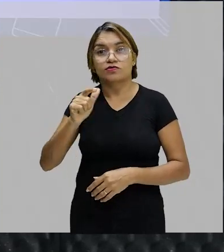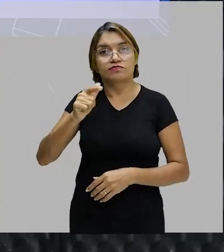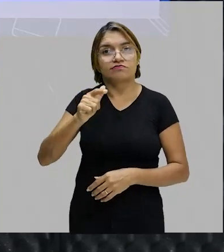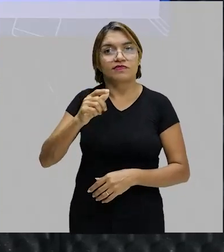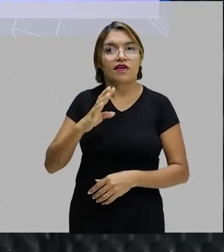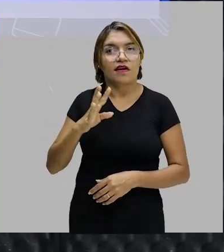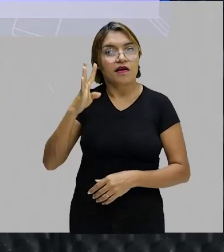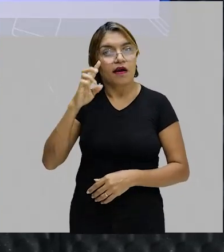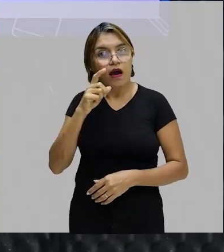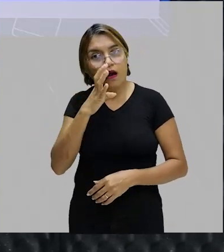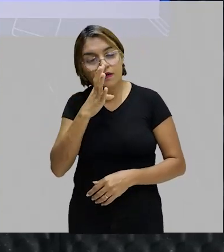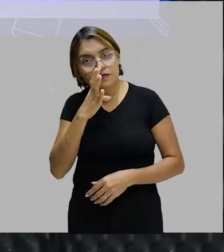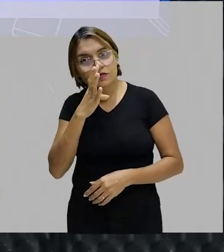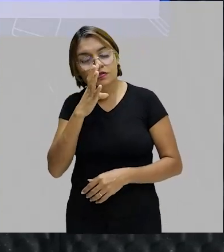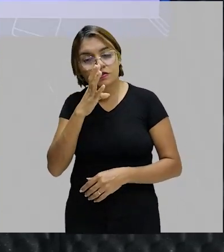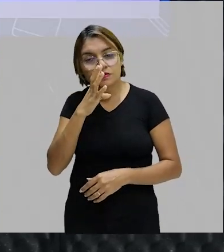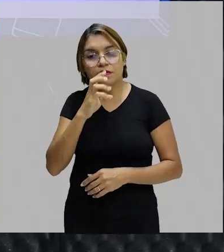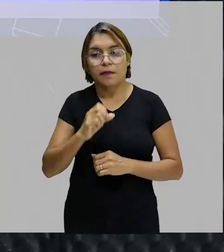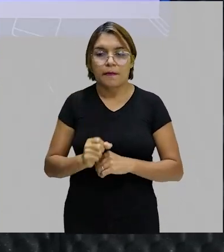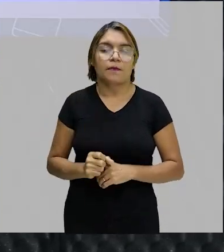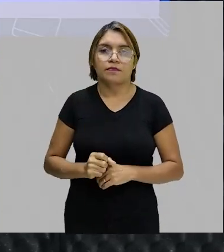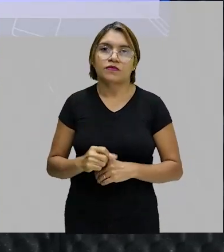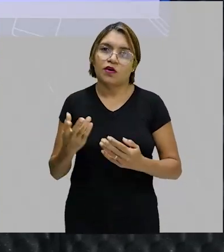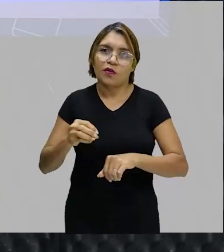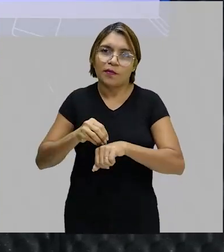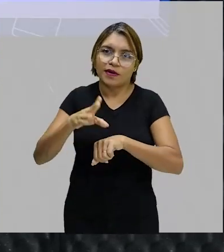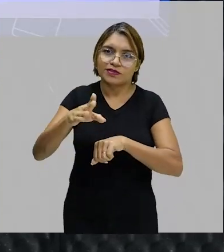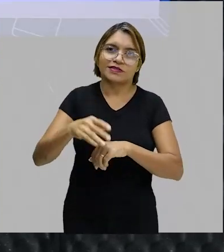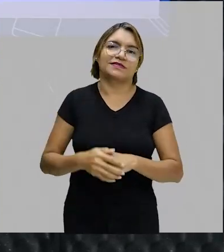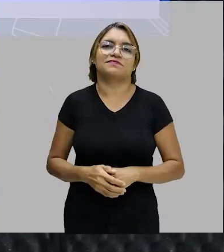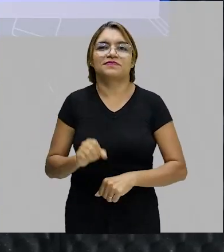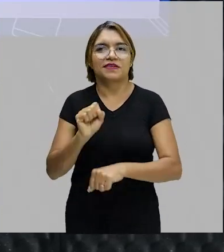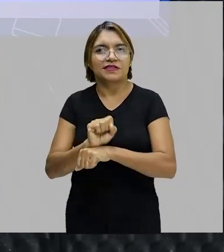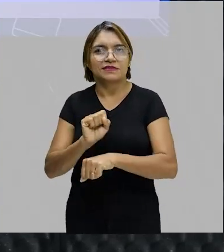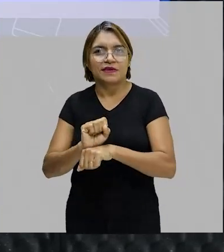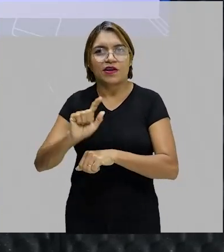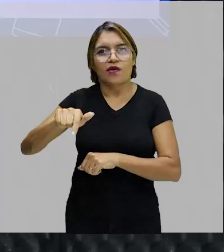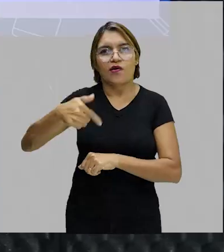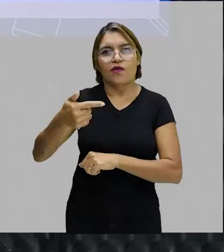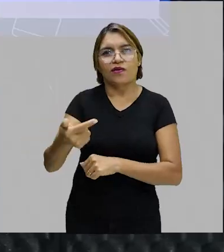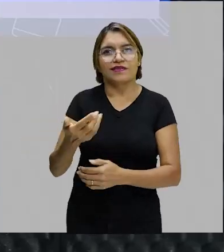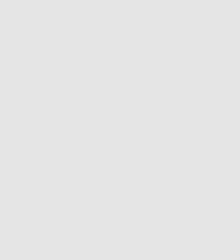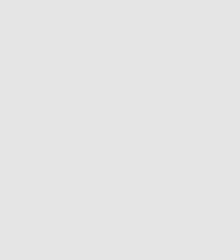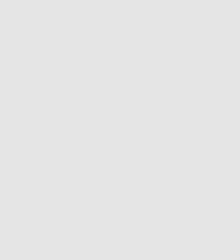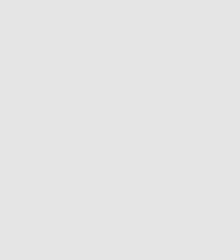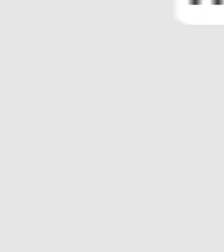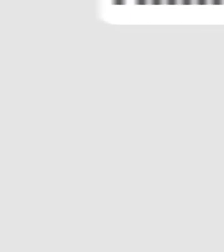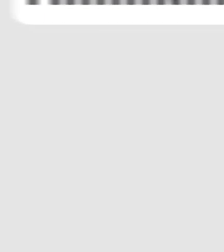filme, Caramuru, a invenção do Brasil é a nossa dica de hoje. Aguardo vocês na próxima aula.